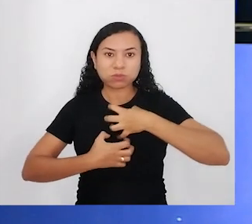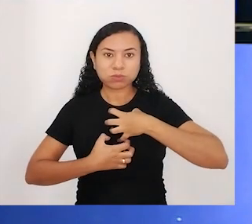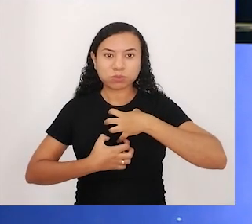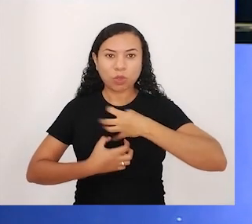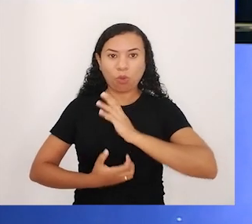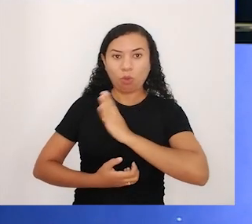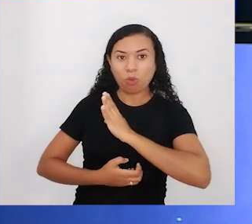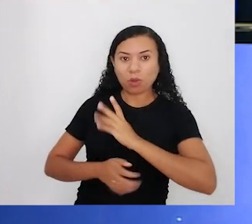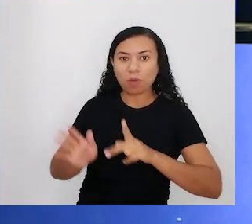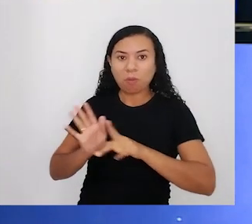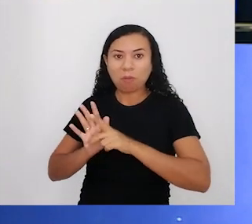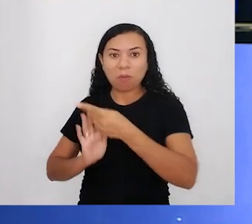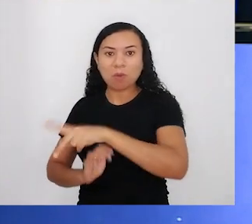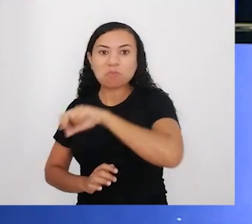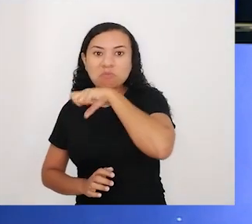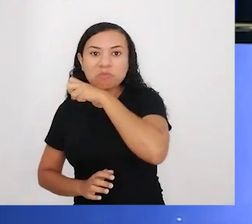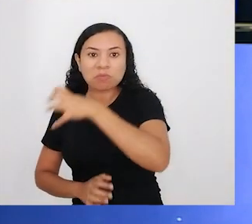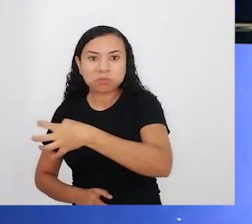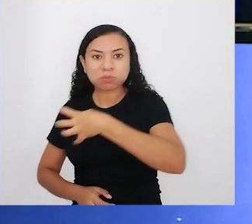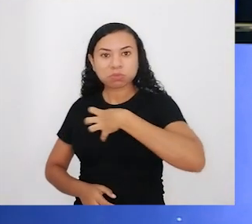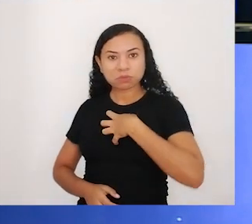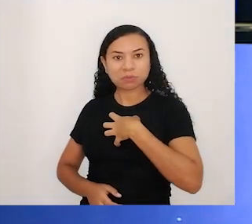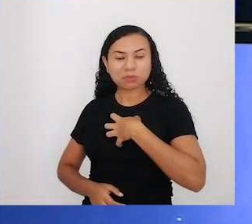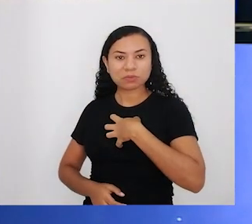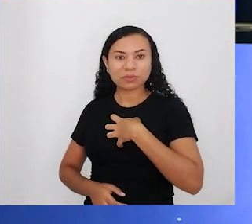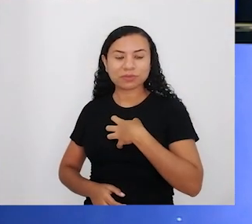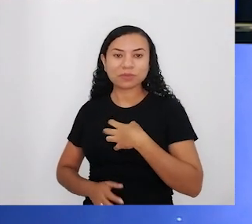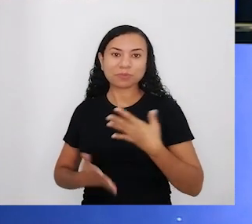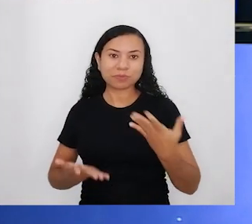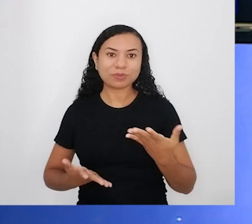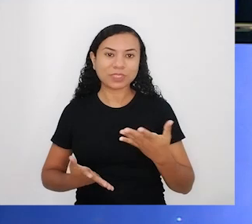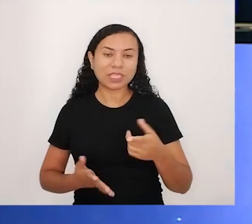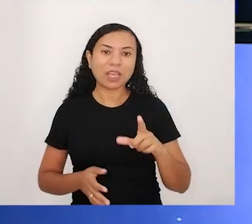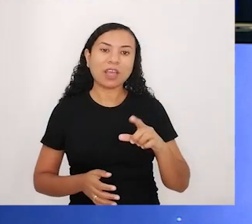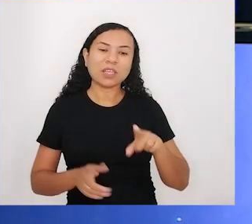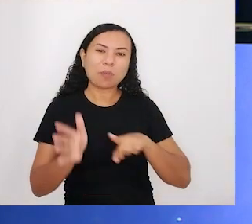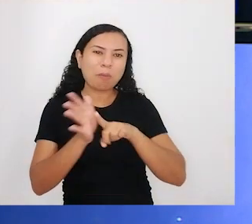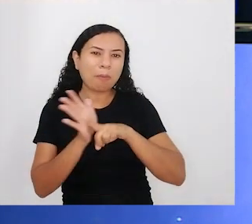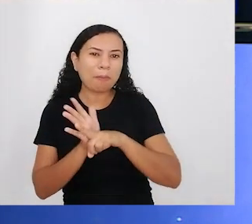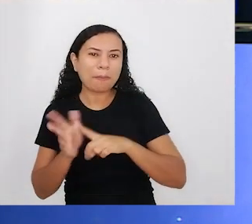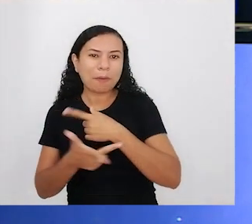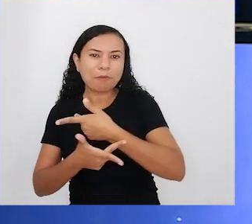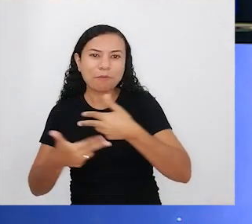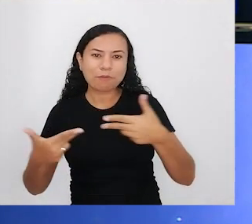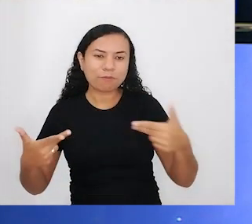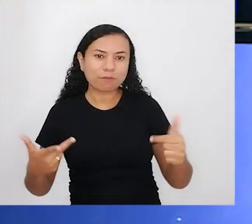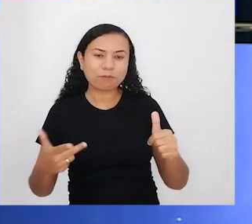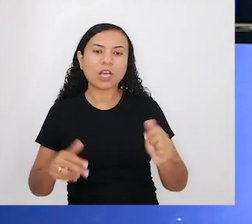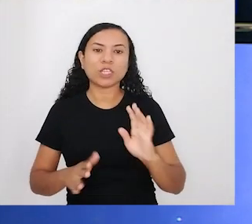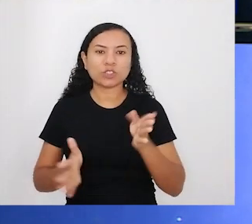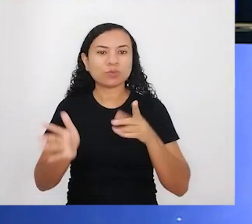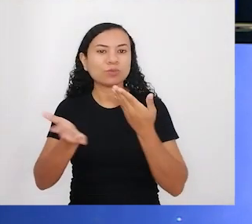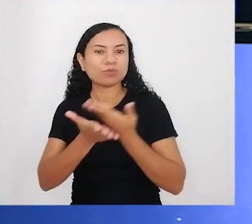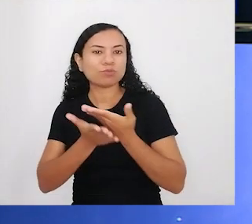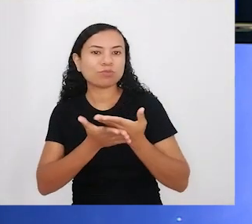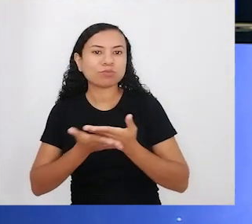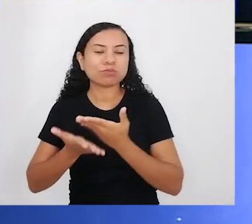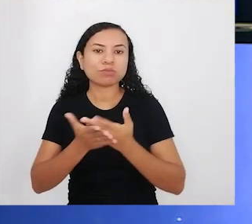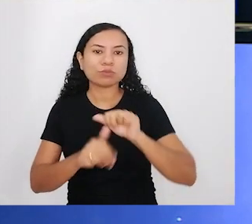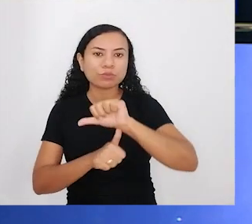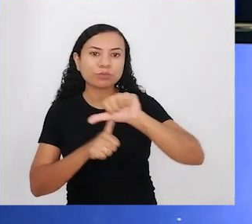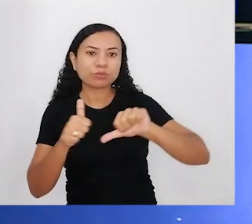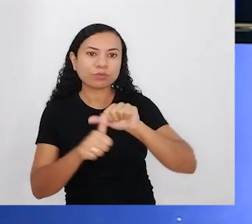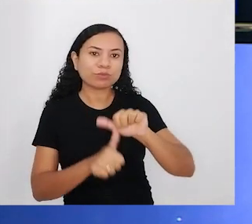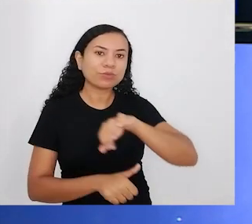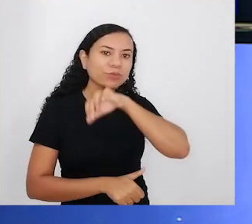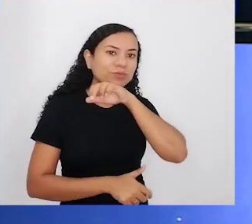passado? Muitas pesquisas estão relacionadas a transplante de órgãos de animais para seres humanos. São